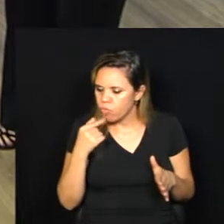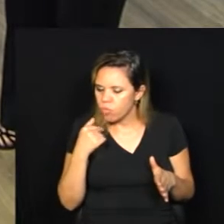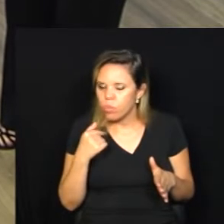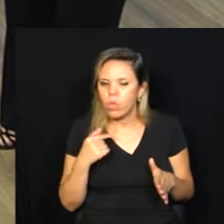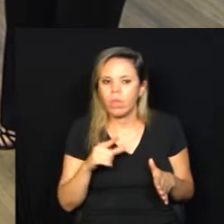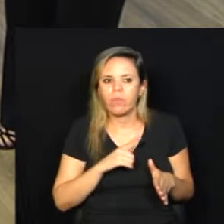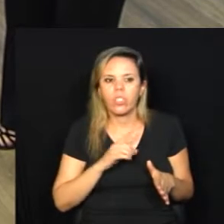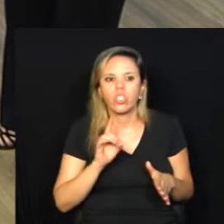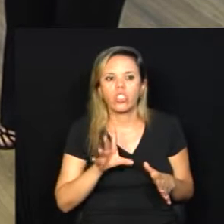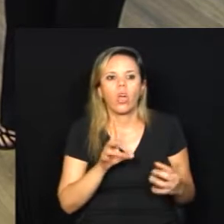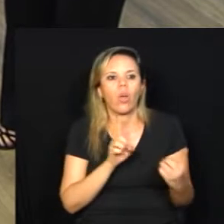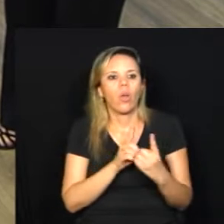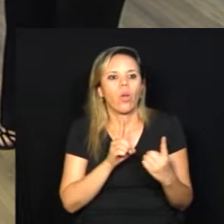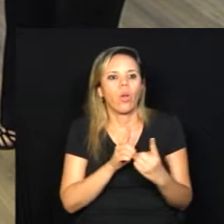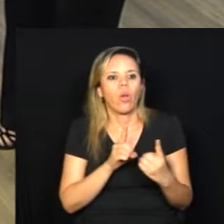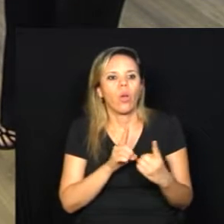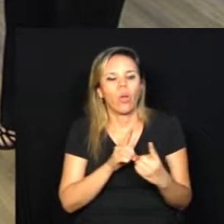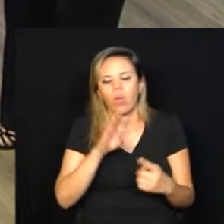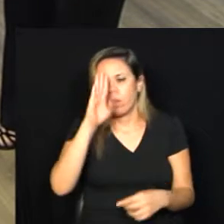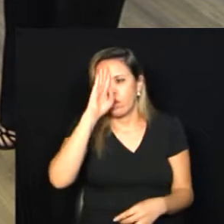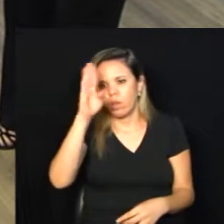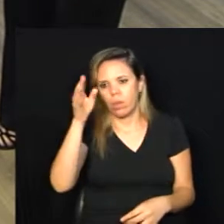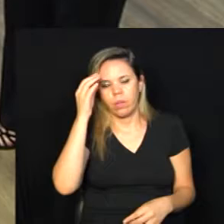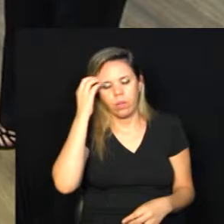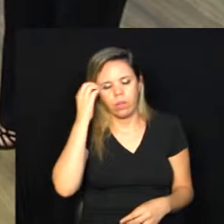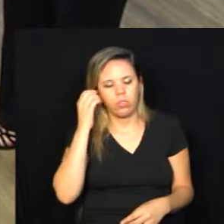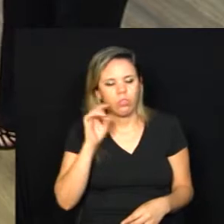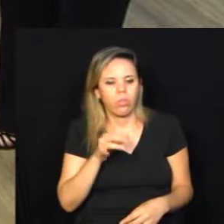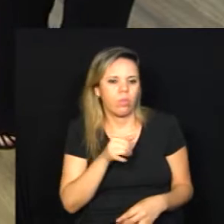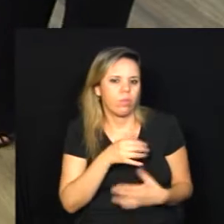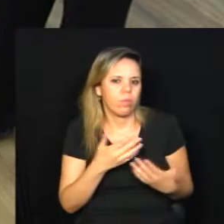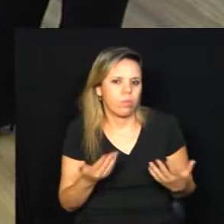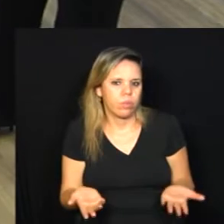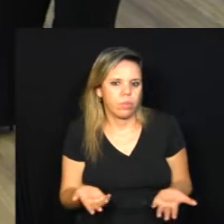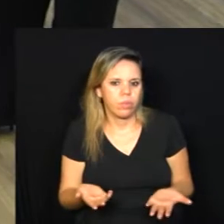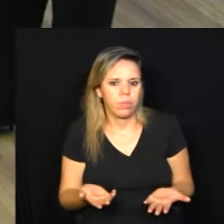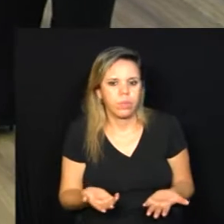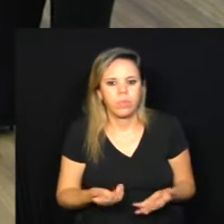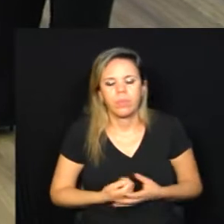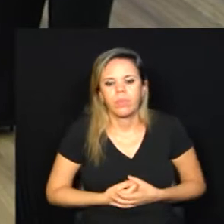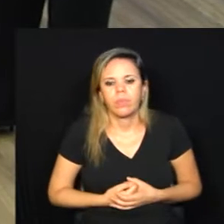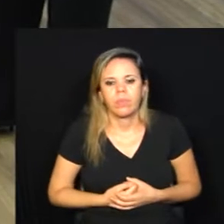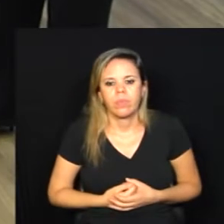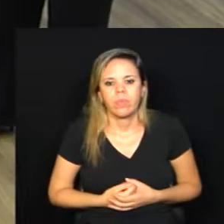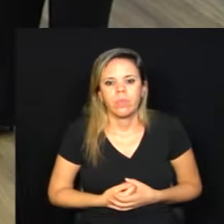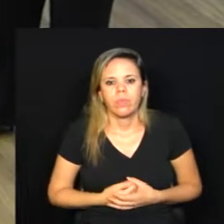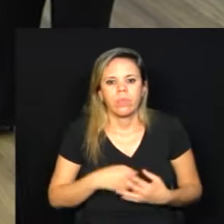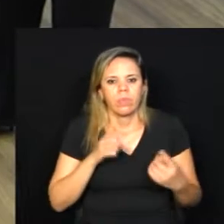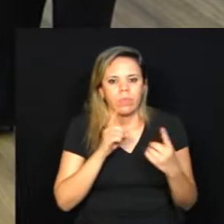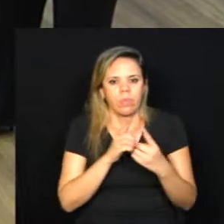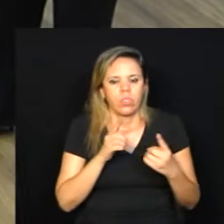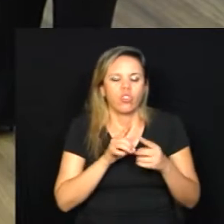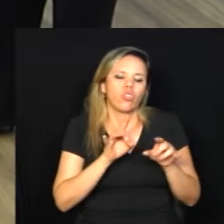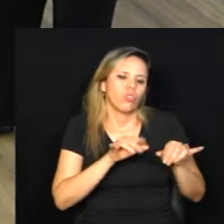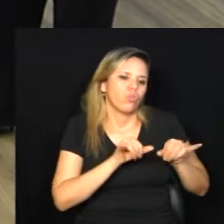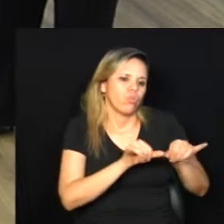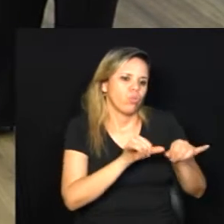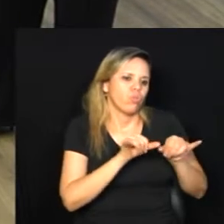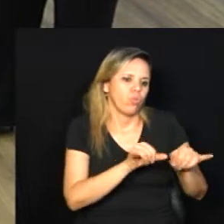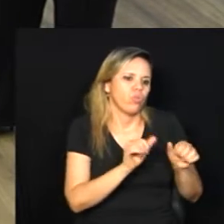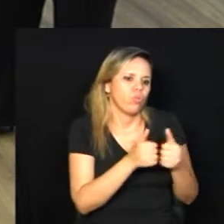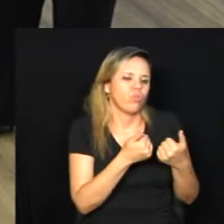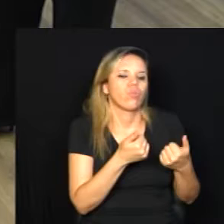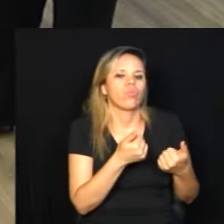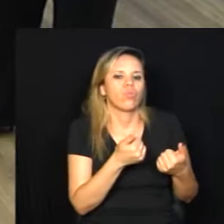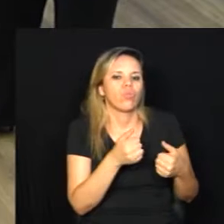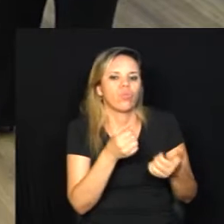onde só funciona aqueles serviços essenciais. Praticamente vão funcionar supermercados, padarias